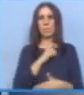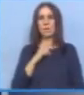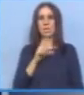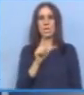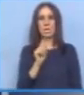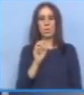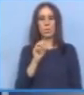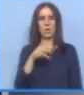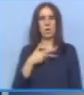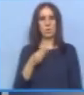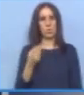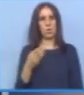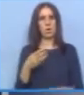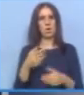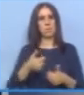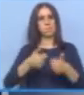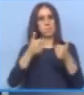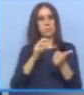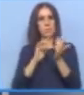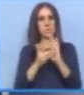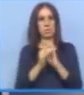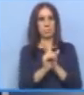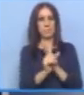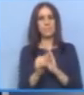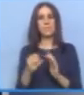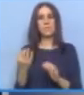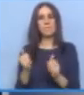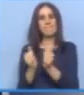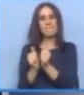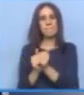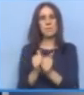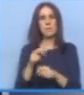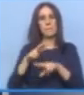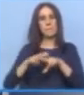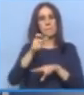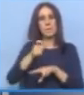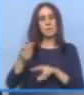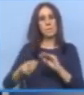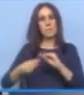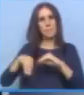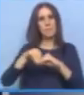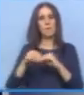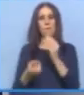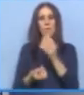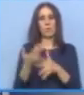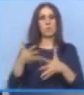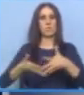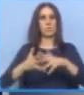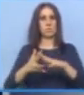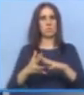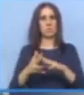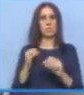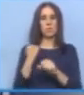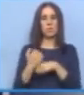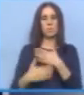o atual provincial espiritano do Brasil, não só de acompanhar os presos, mas de fundar, estruturar todo o